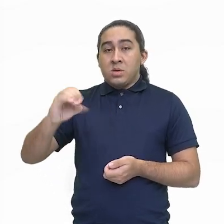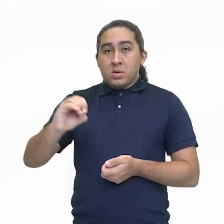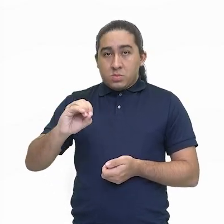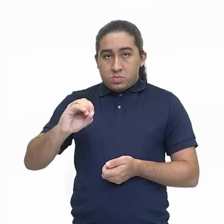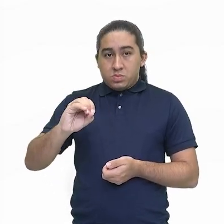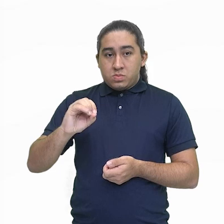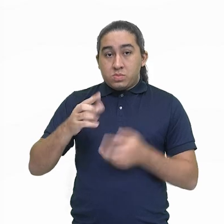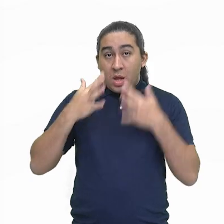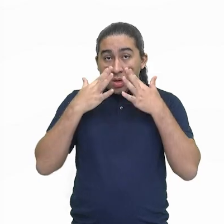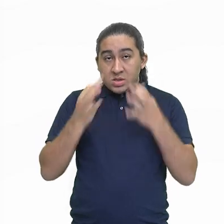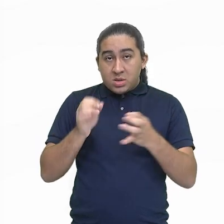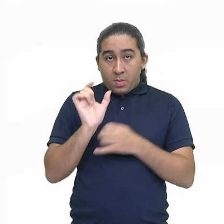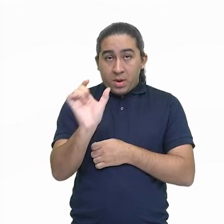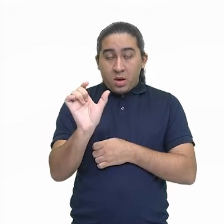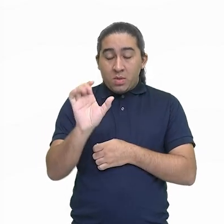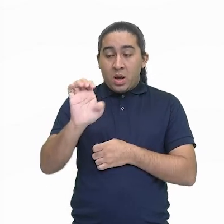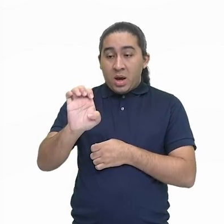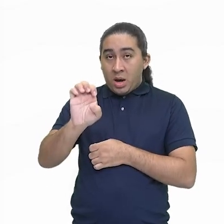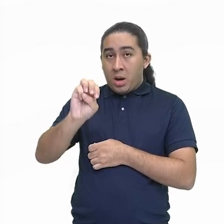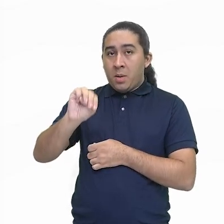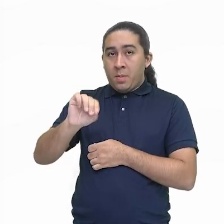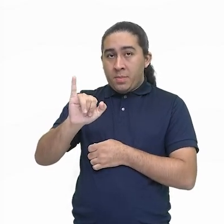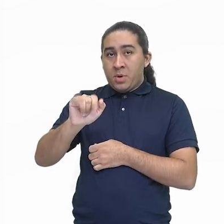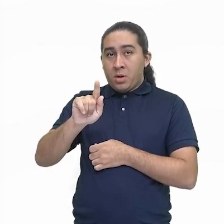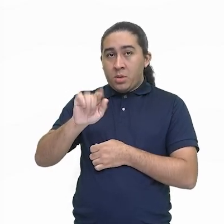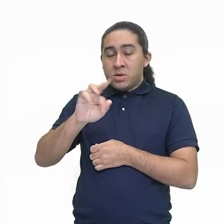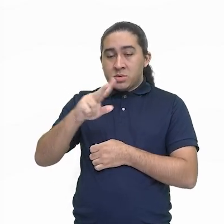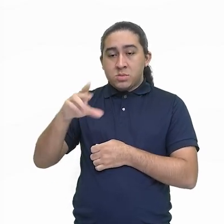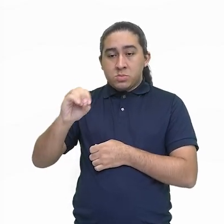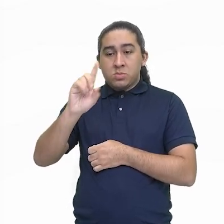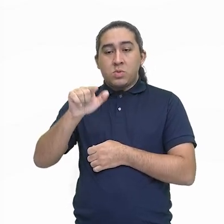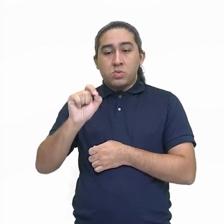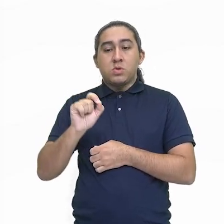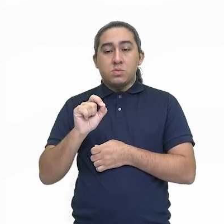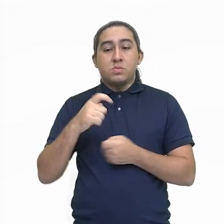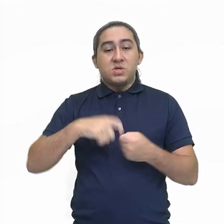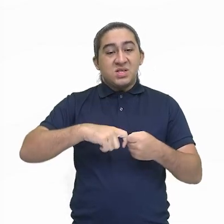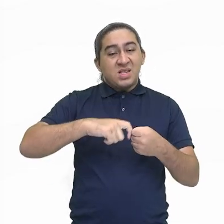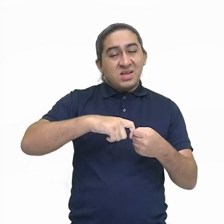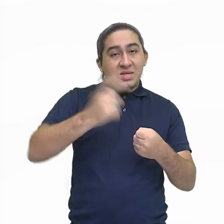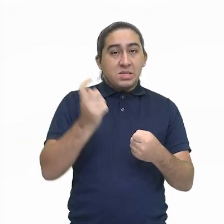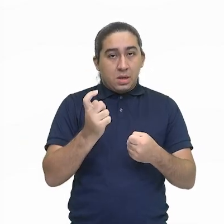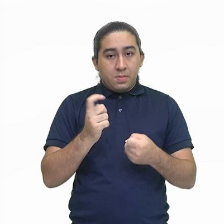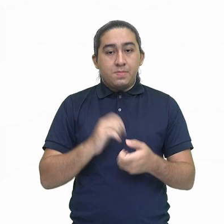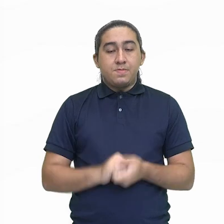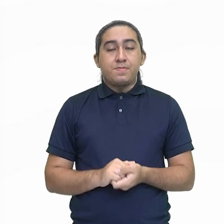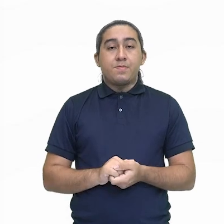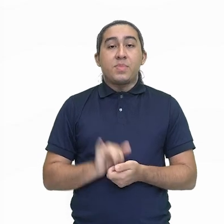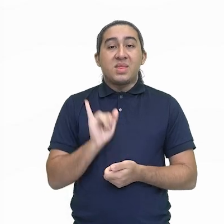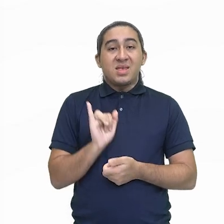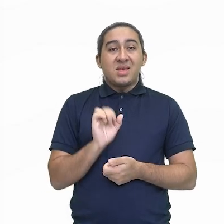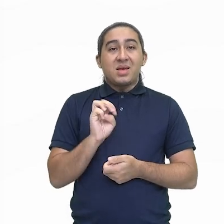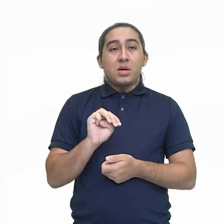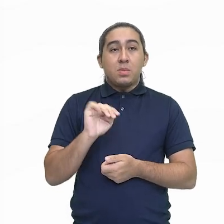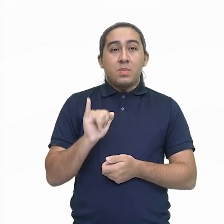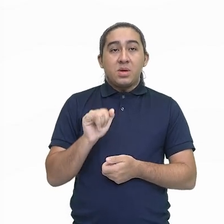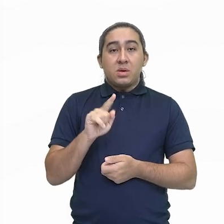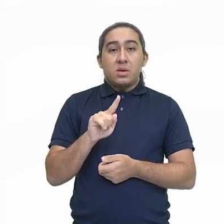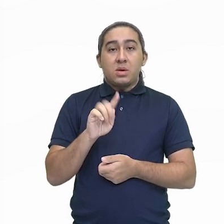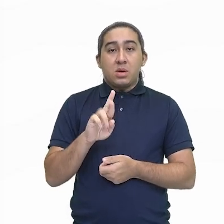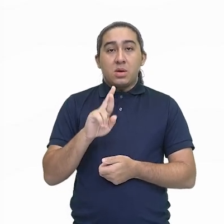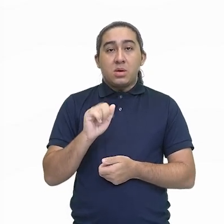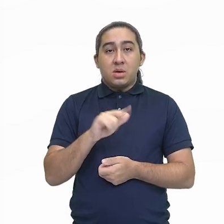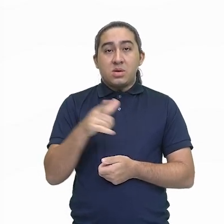inicial, com a letra E, nós temos saída, tá bom? E imigração, a gente tem entrada. Então, a gente não